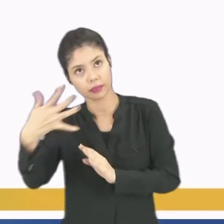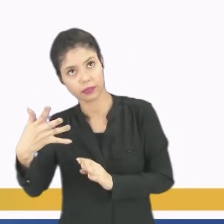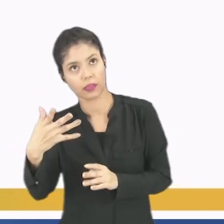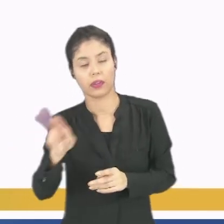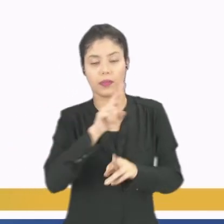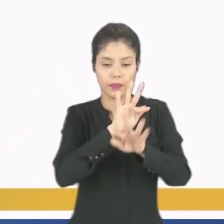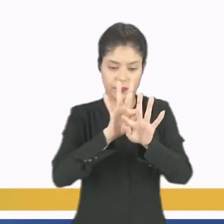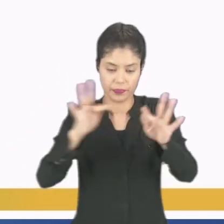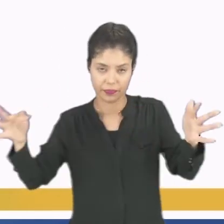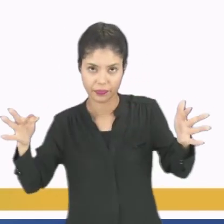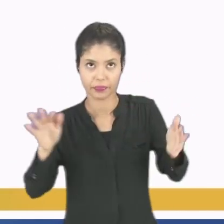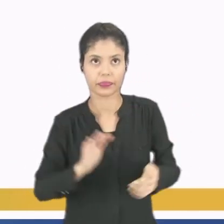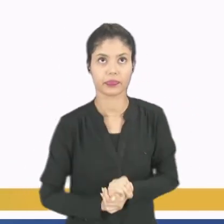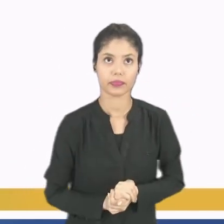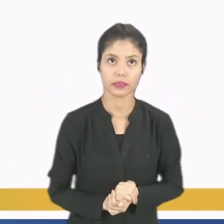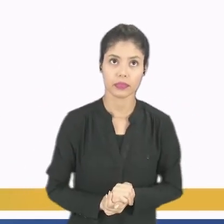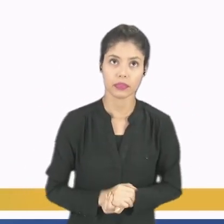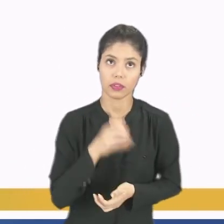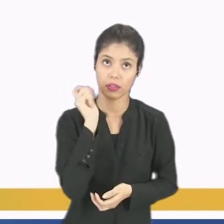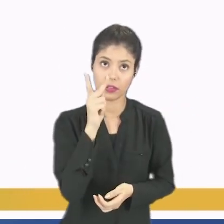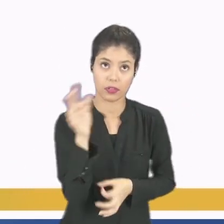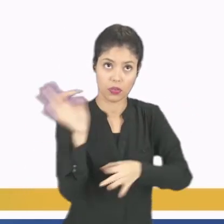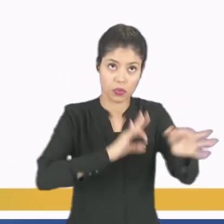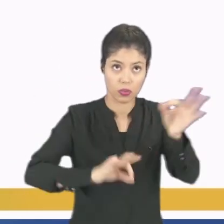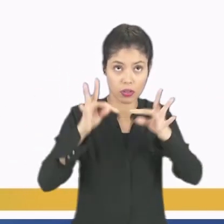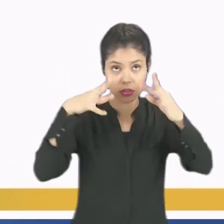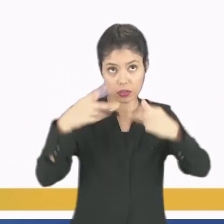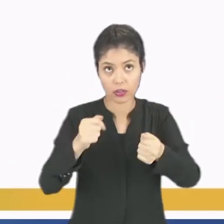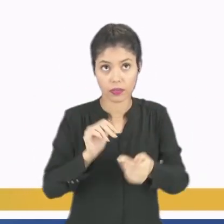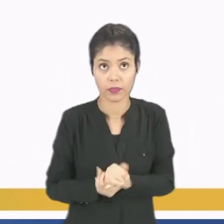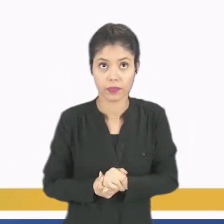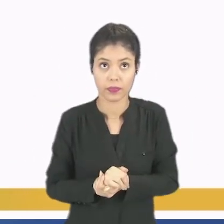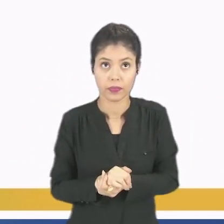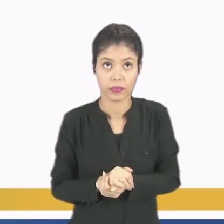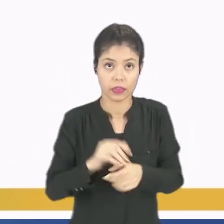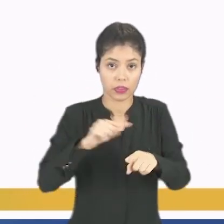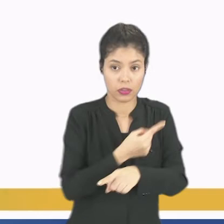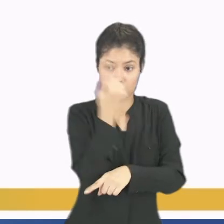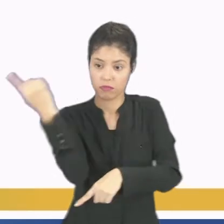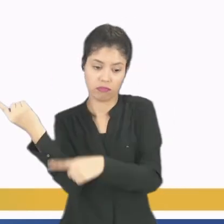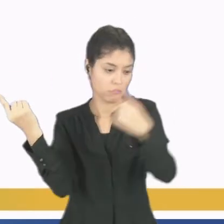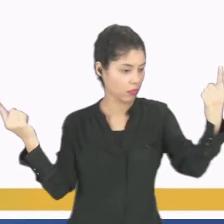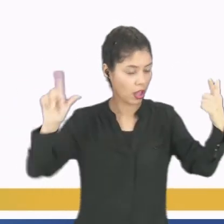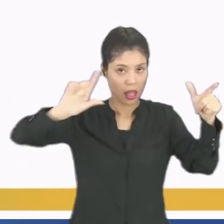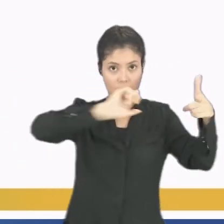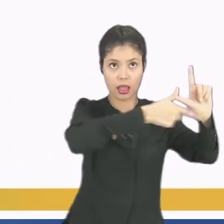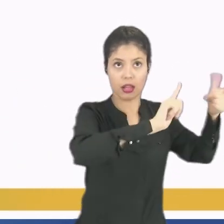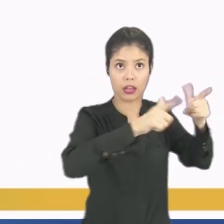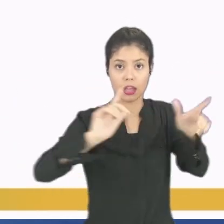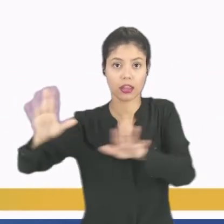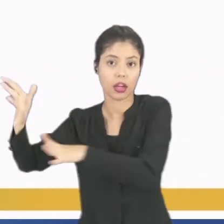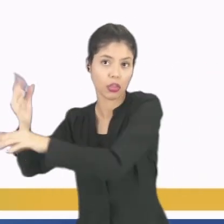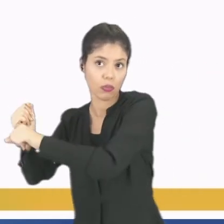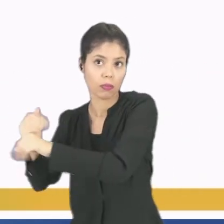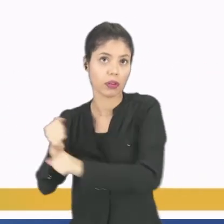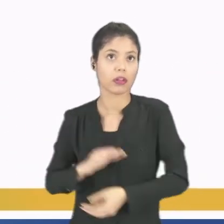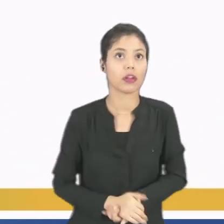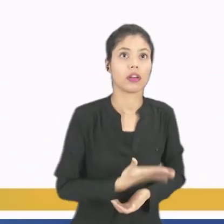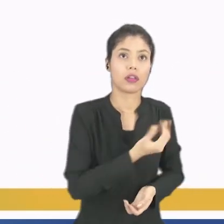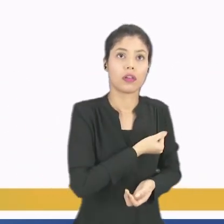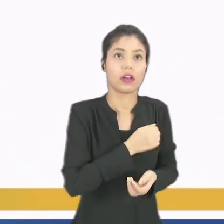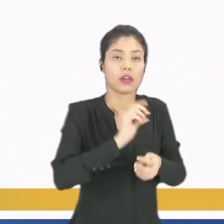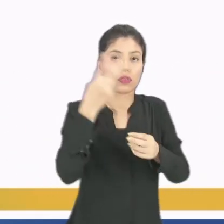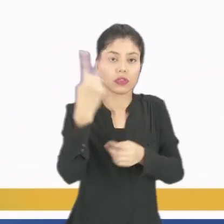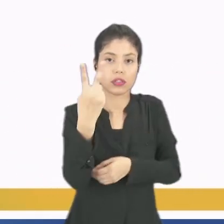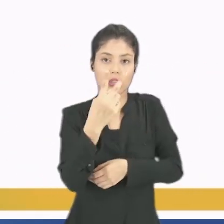essa conta aqui. Ok? Organizando tudo, jogando para lá, tirando os números e tudo, eu vou encontrar essa equação do